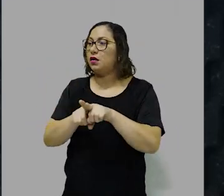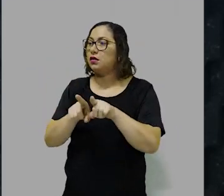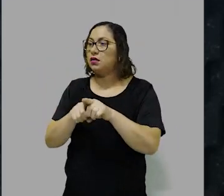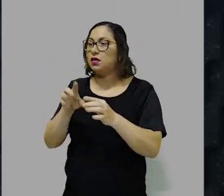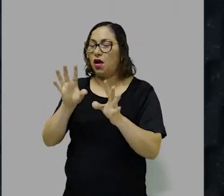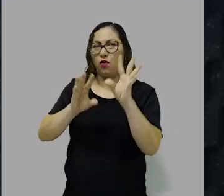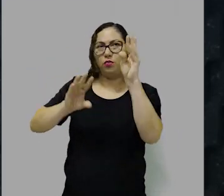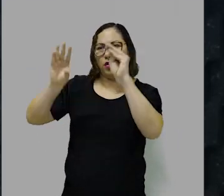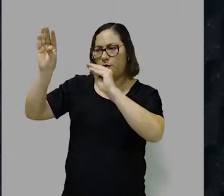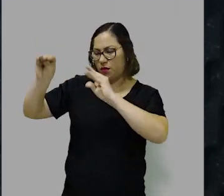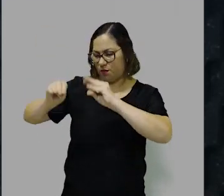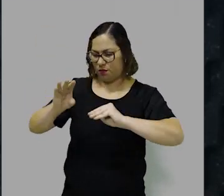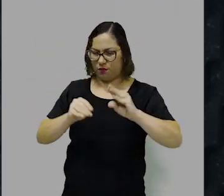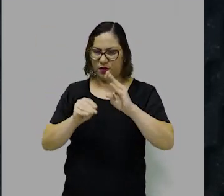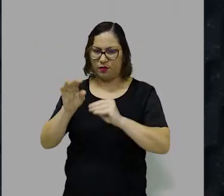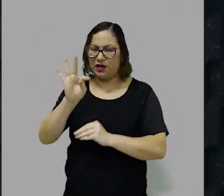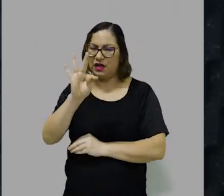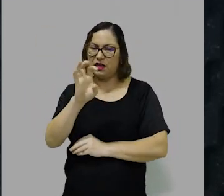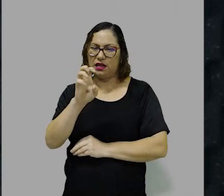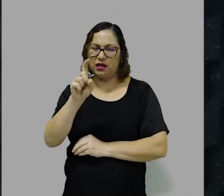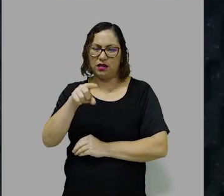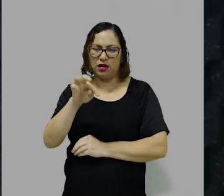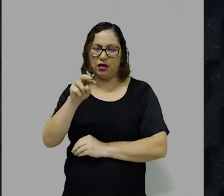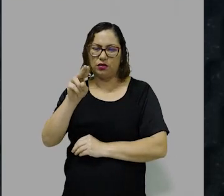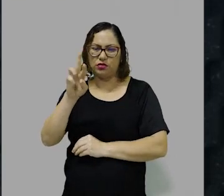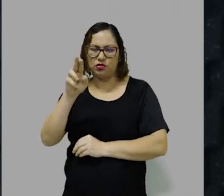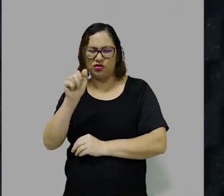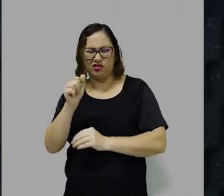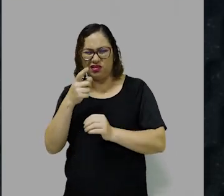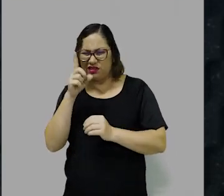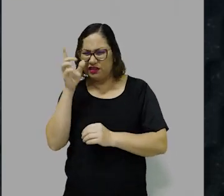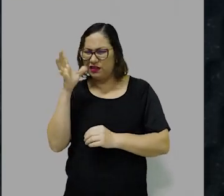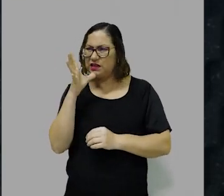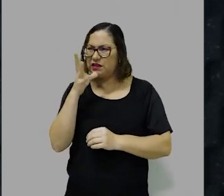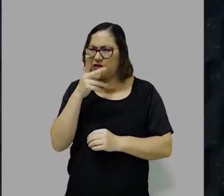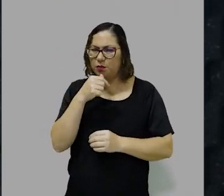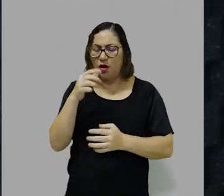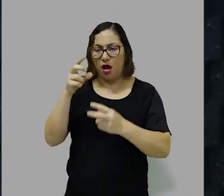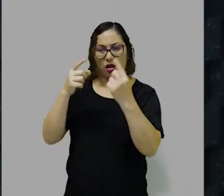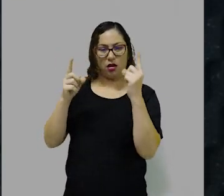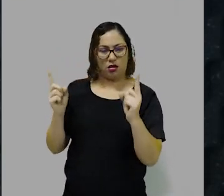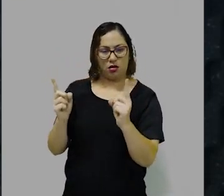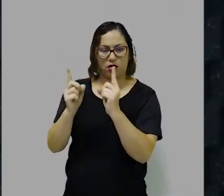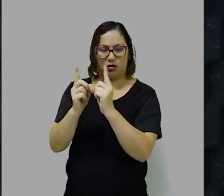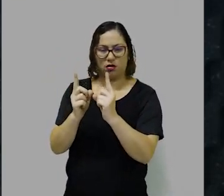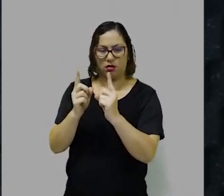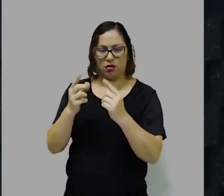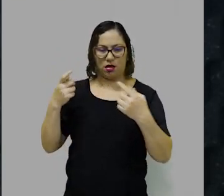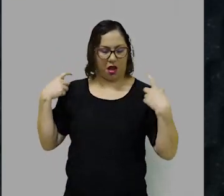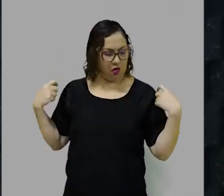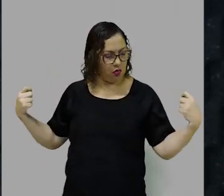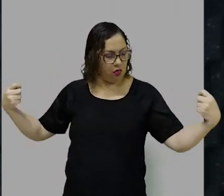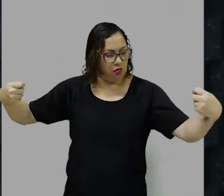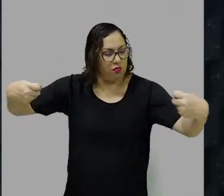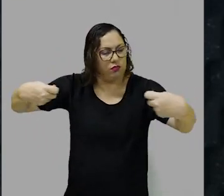texturas, várias texturas, você demora um tempo para entender. Aqui é um casal, com um manto, uma espécie de lençol, uma coxa por cima, alguma